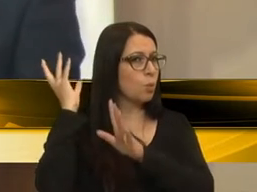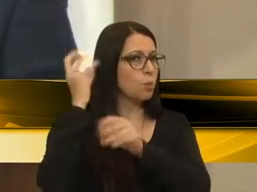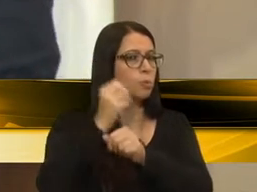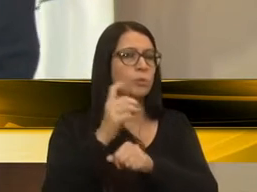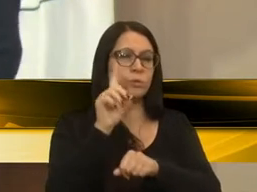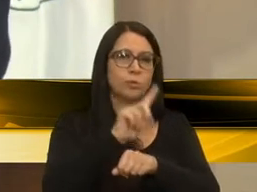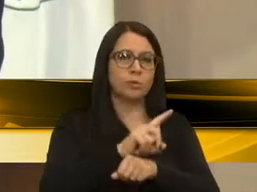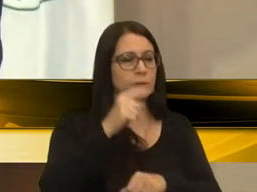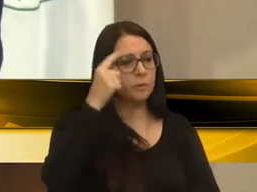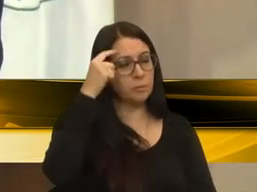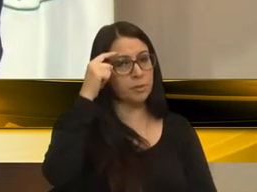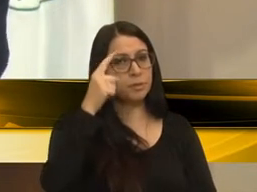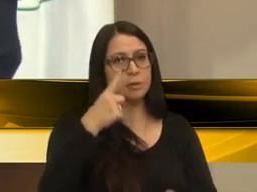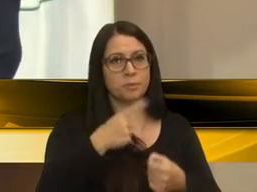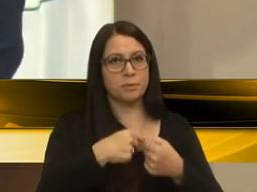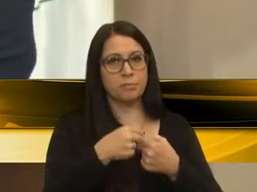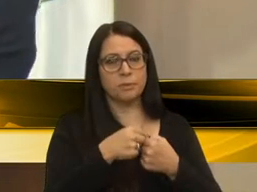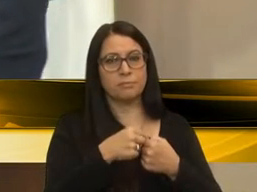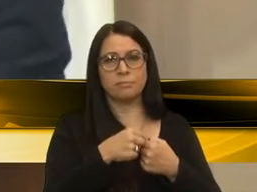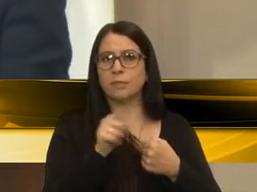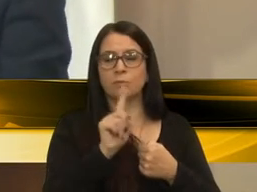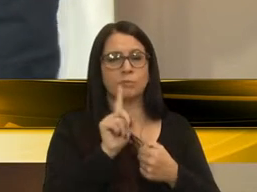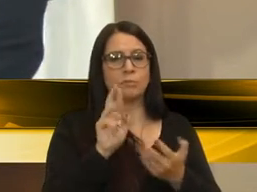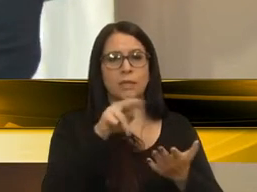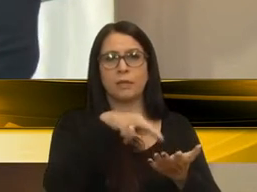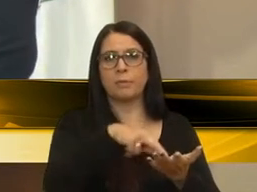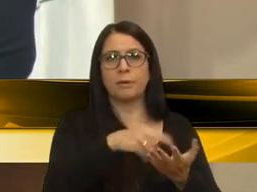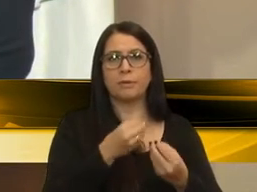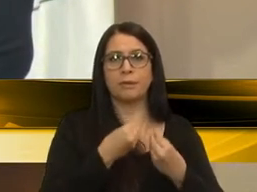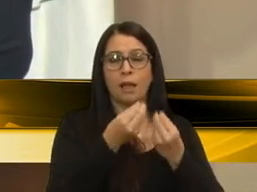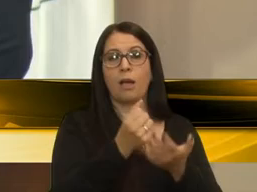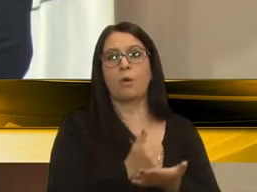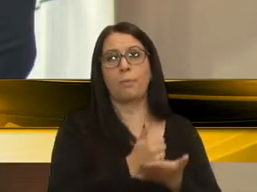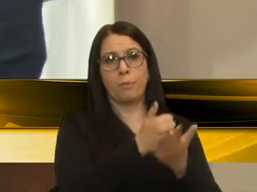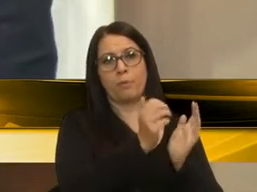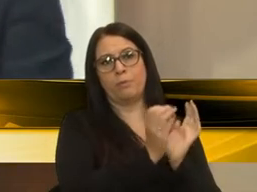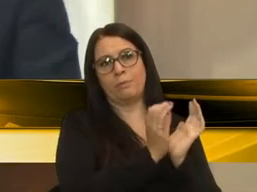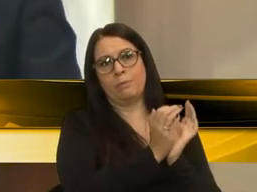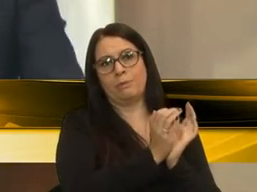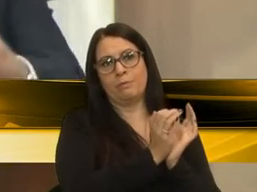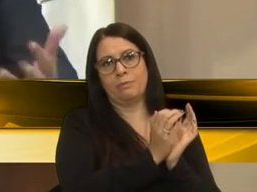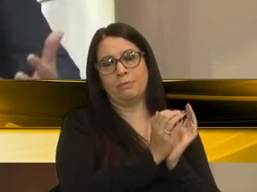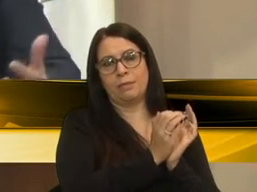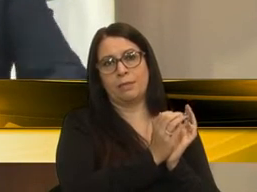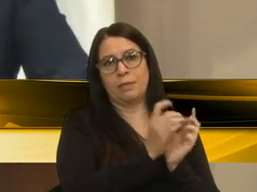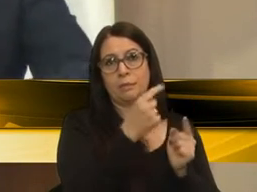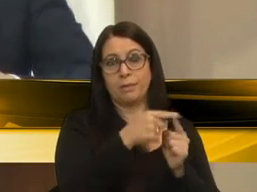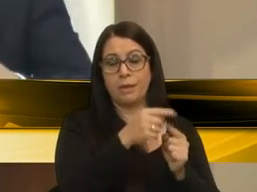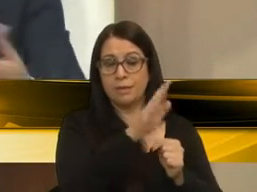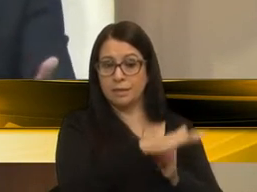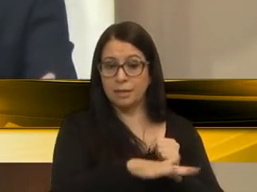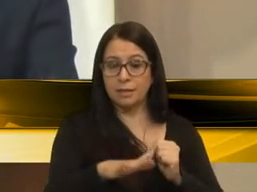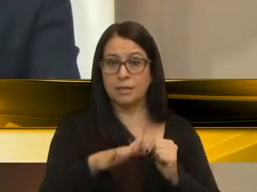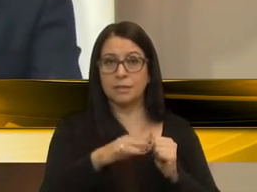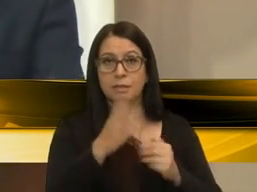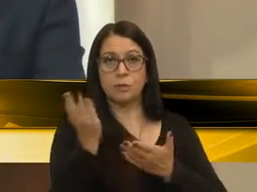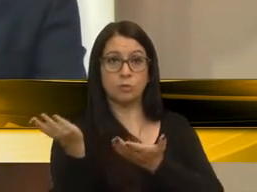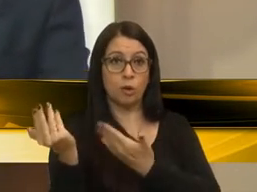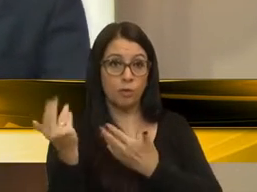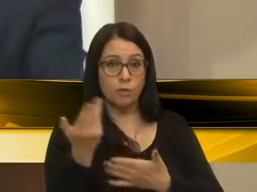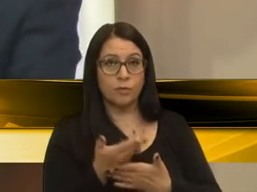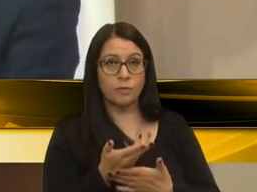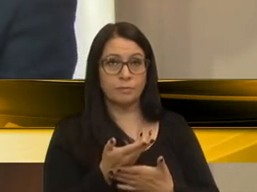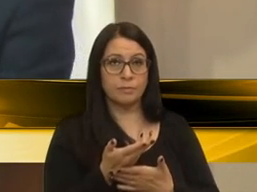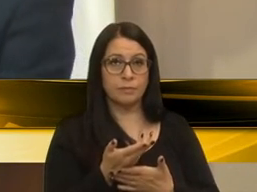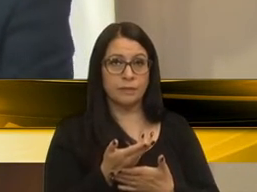que parece que o município não está realmente querendo dar um apoio à PAI e simplesmente que aquelas crianças ou aqueles jovens